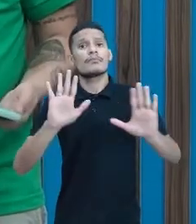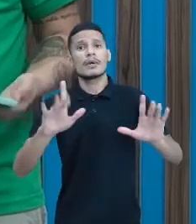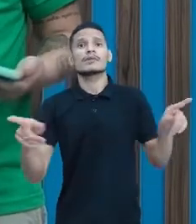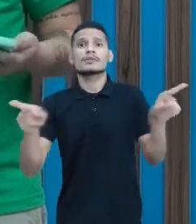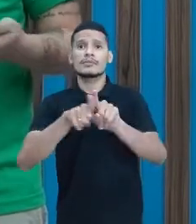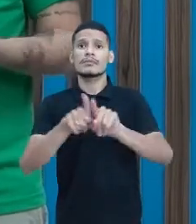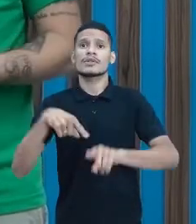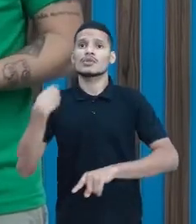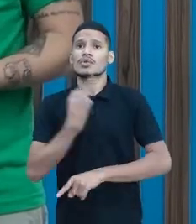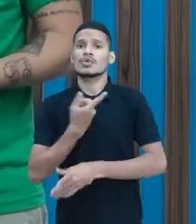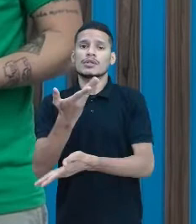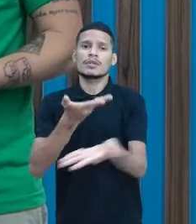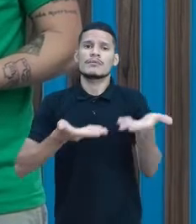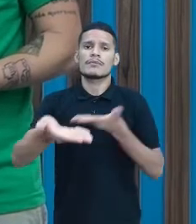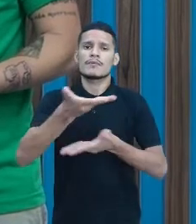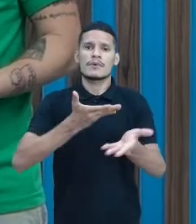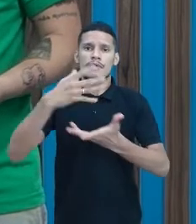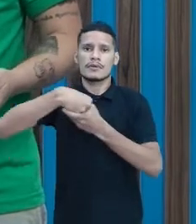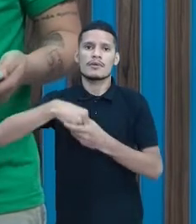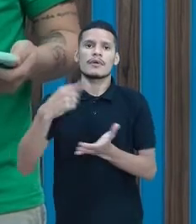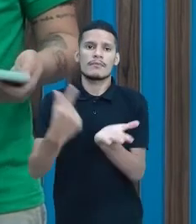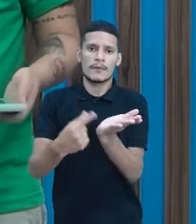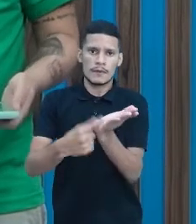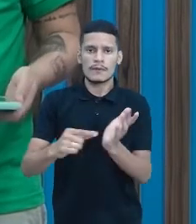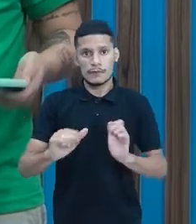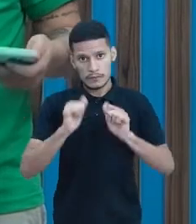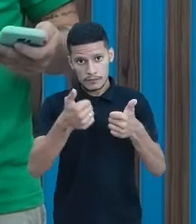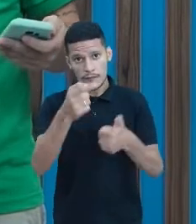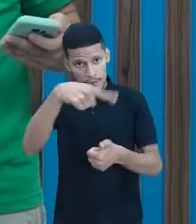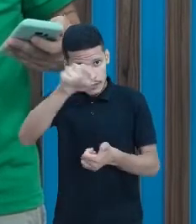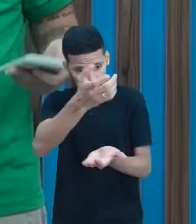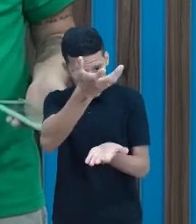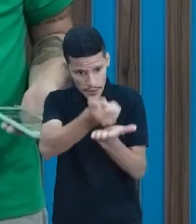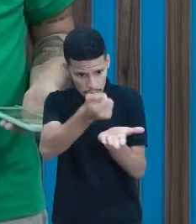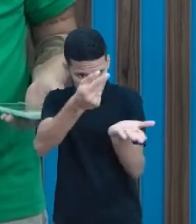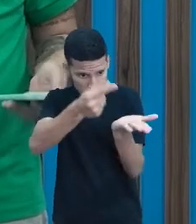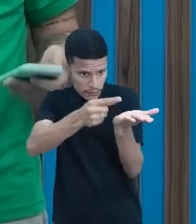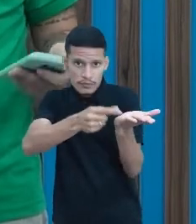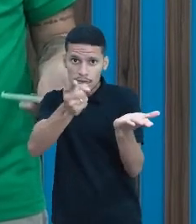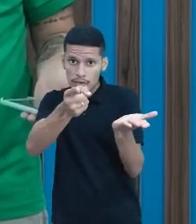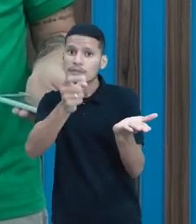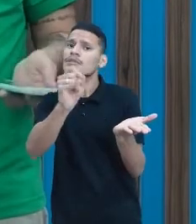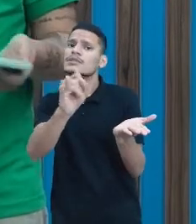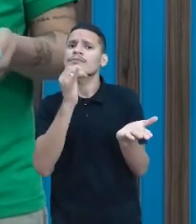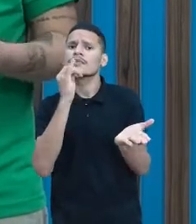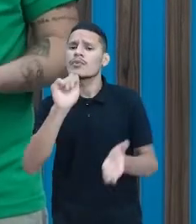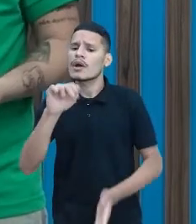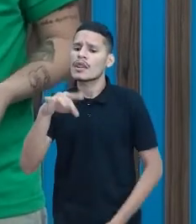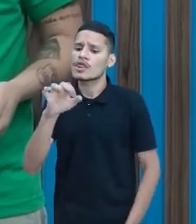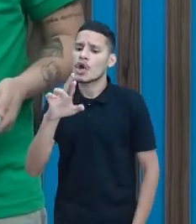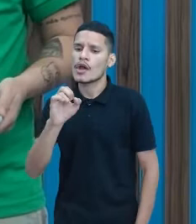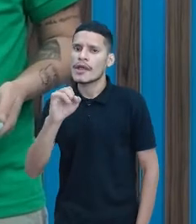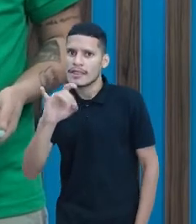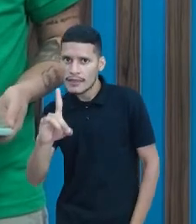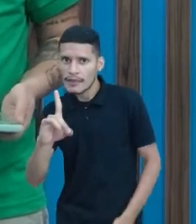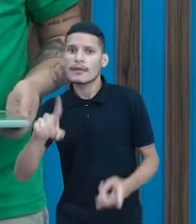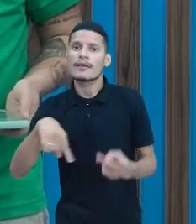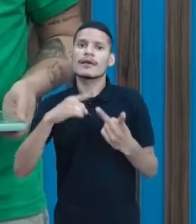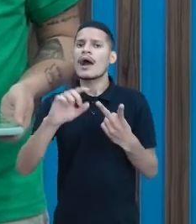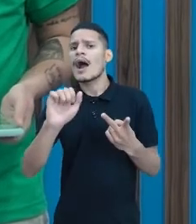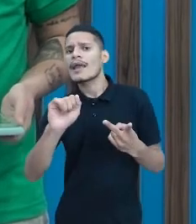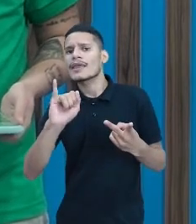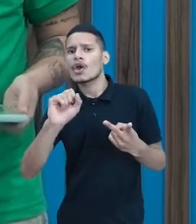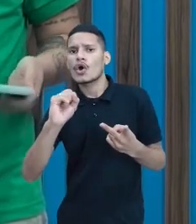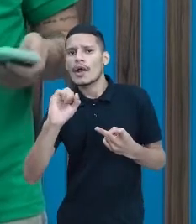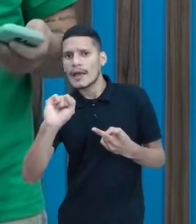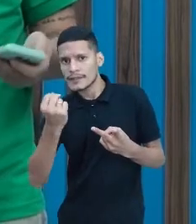também o aplicativo, tá certo? Você pode baixar o aplicativo se você usa Android ou iOS. Então vai lá na sua loja